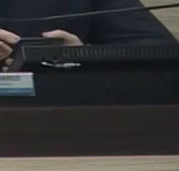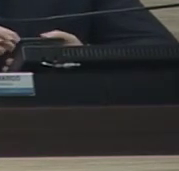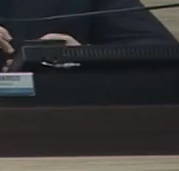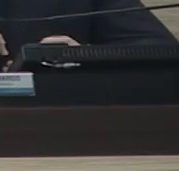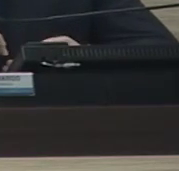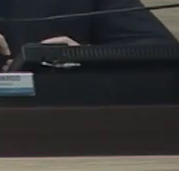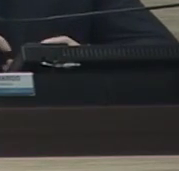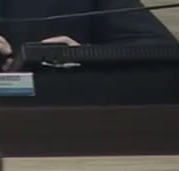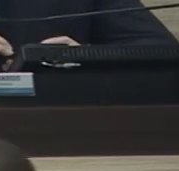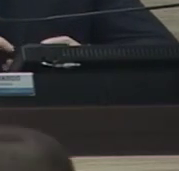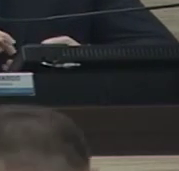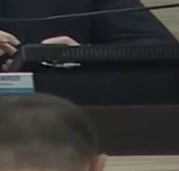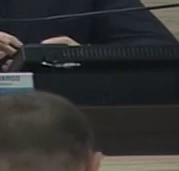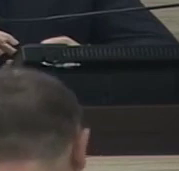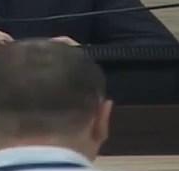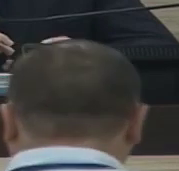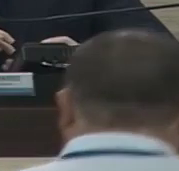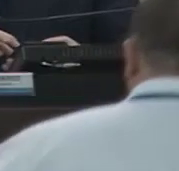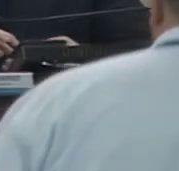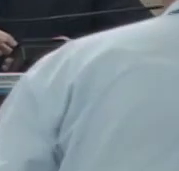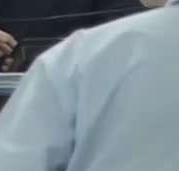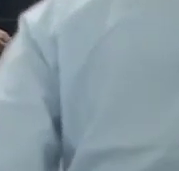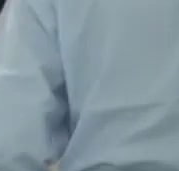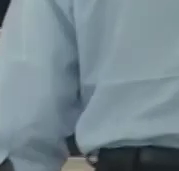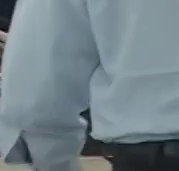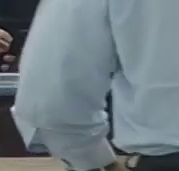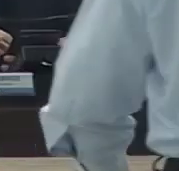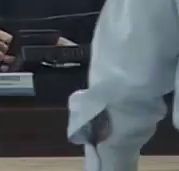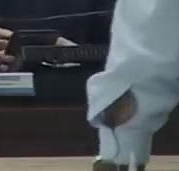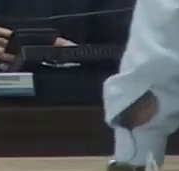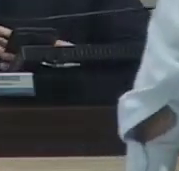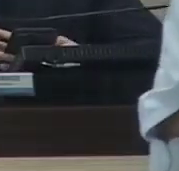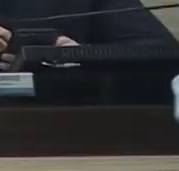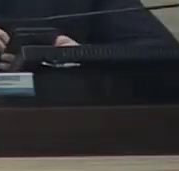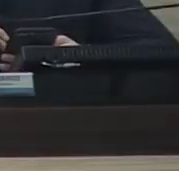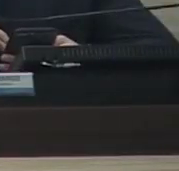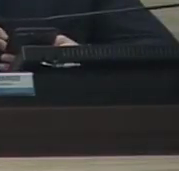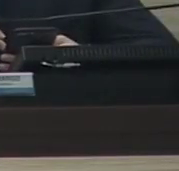de cerimonial prepare a mesa para a solenidade de entrega do título de